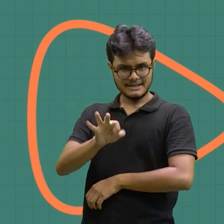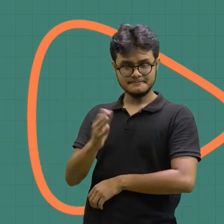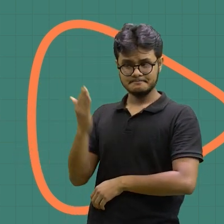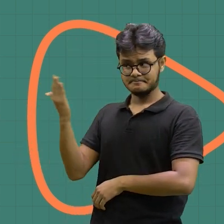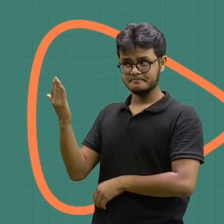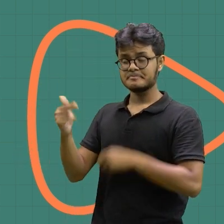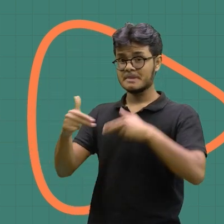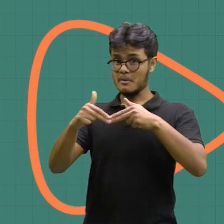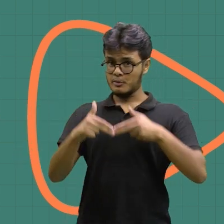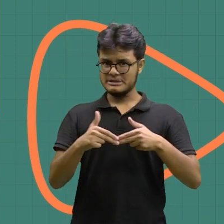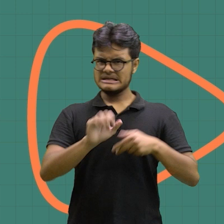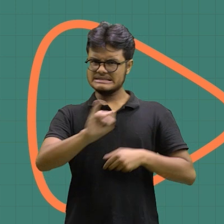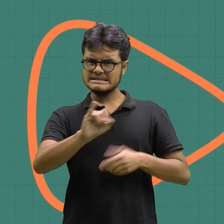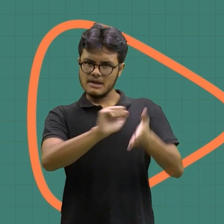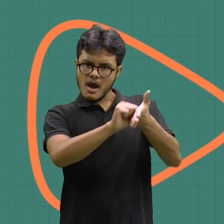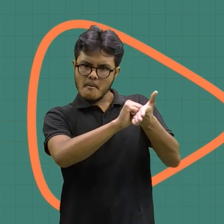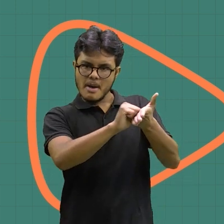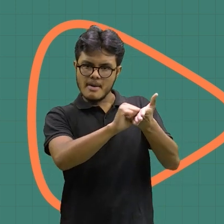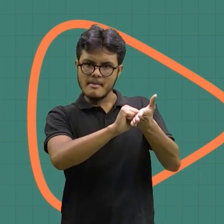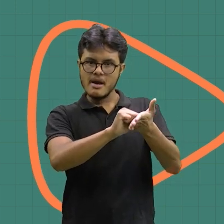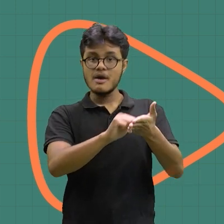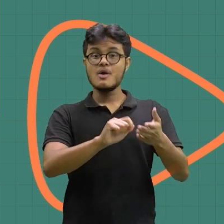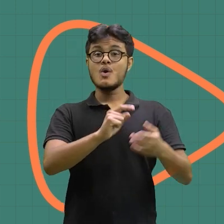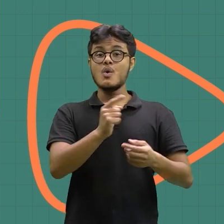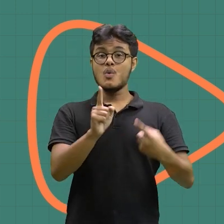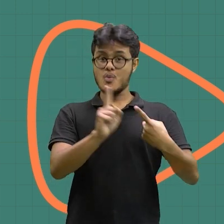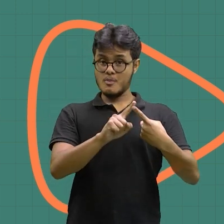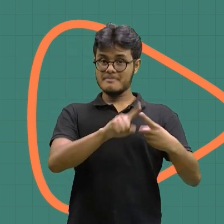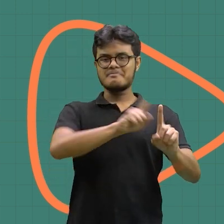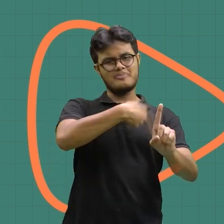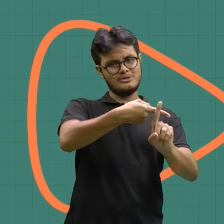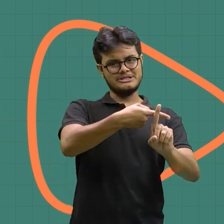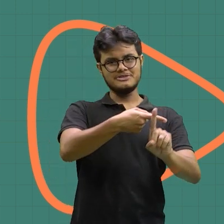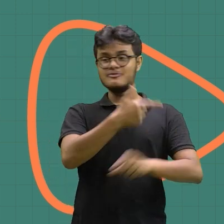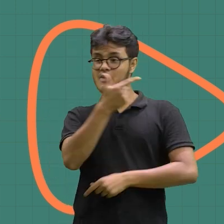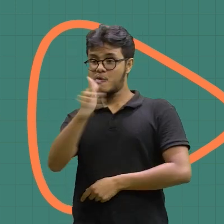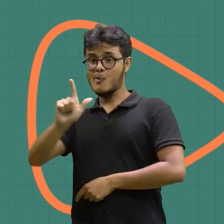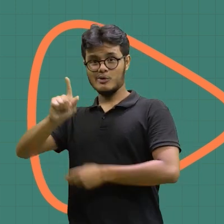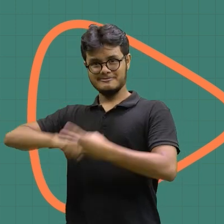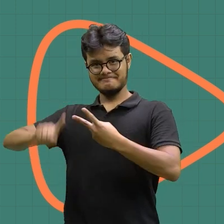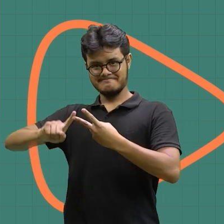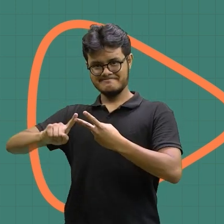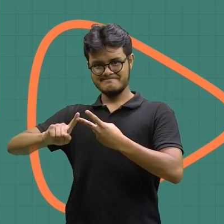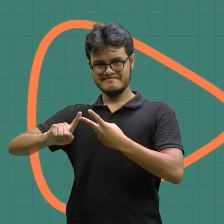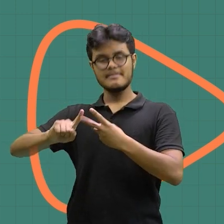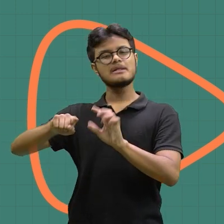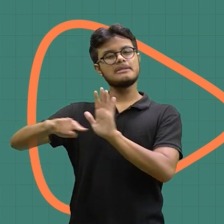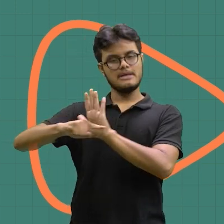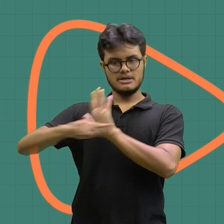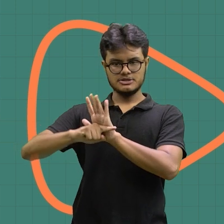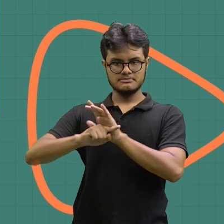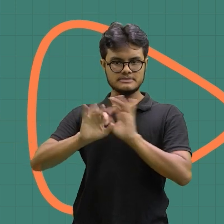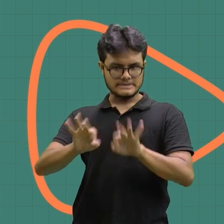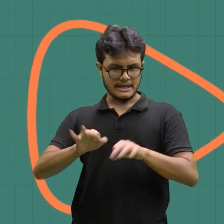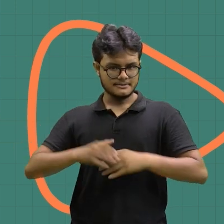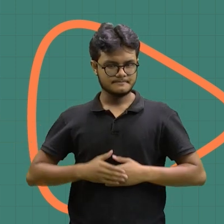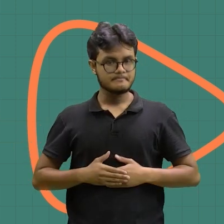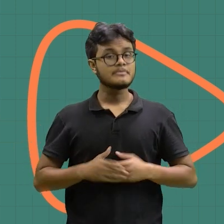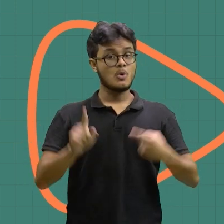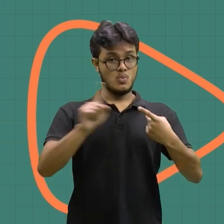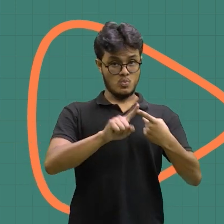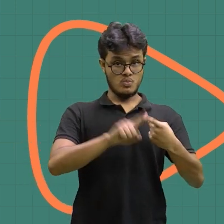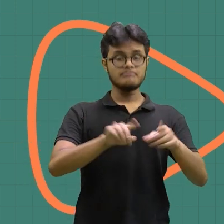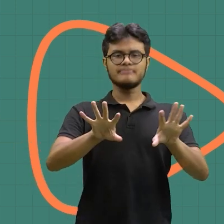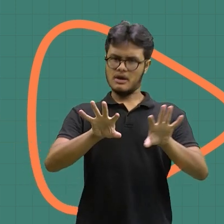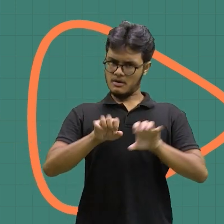esse processo, um fica positivo e o outro fica negativo. Isso indica que ele perdeu elétrons e o